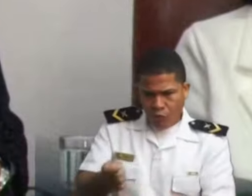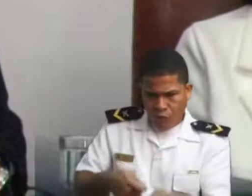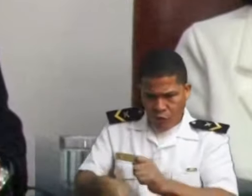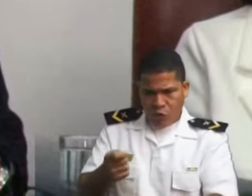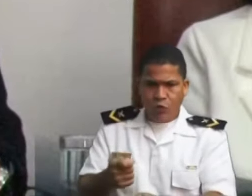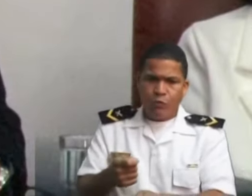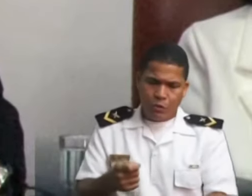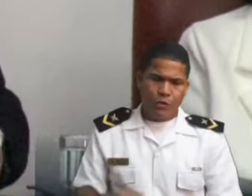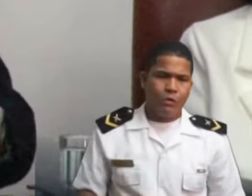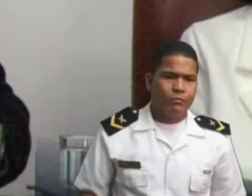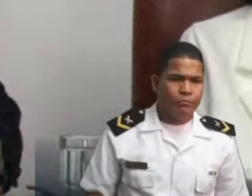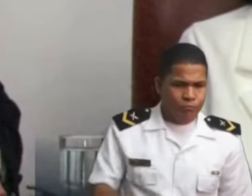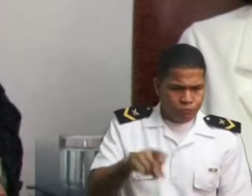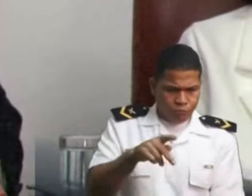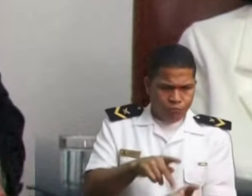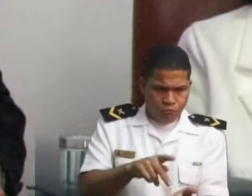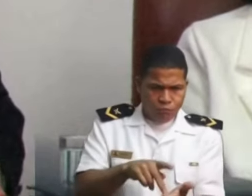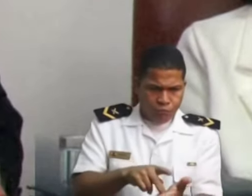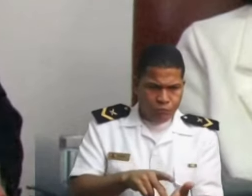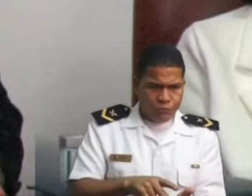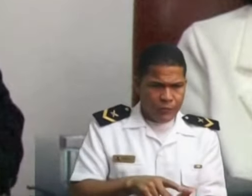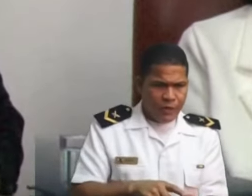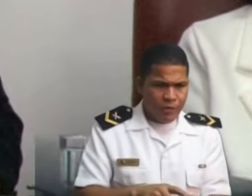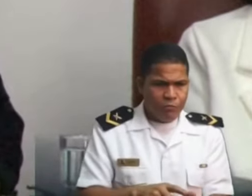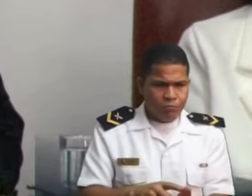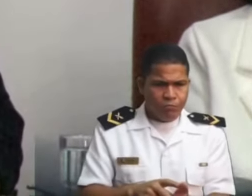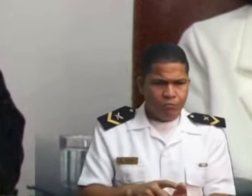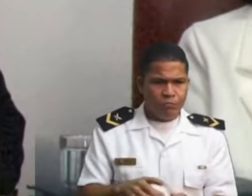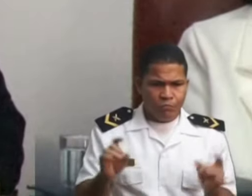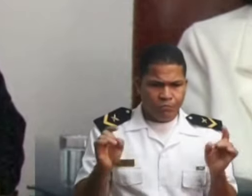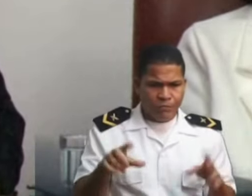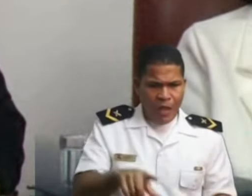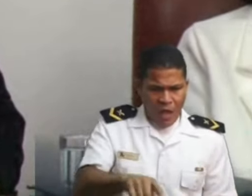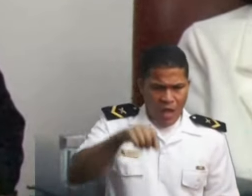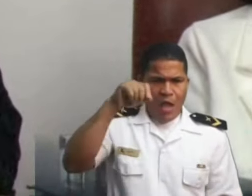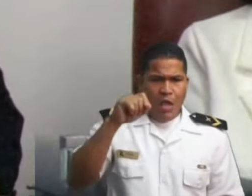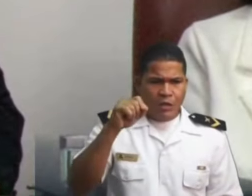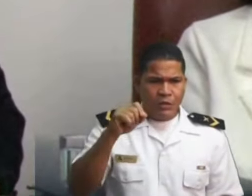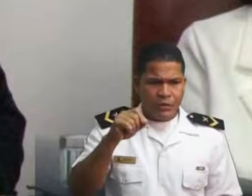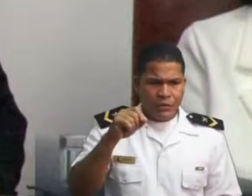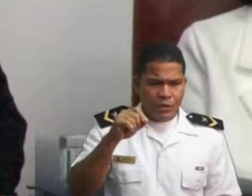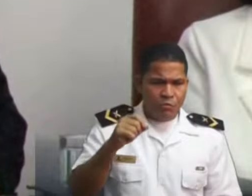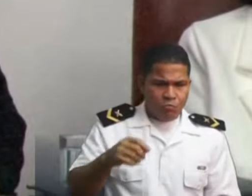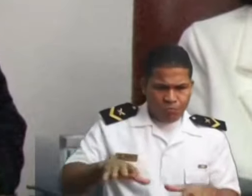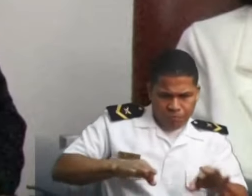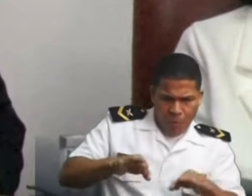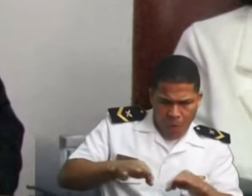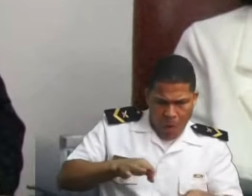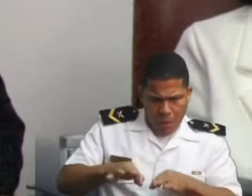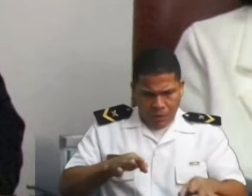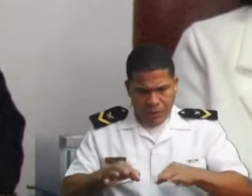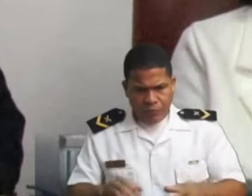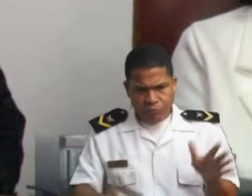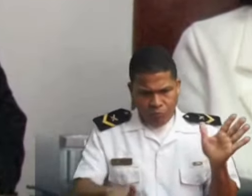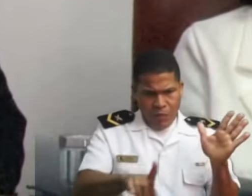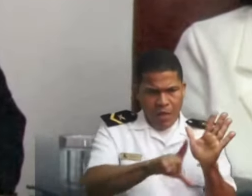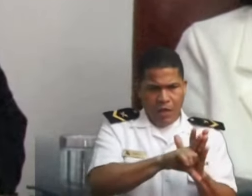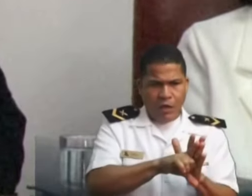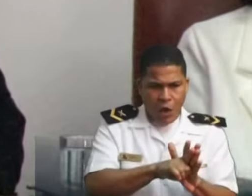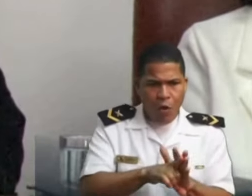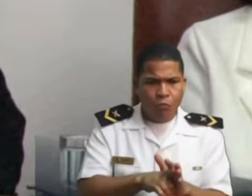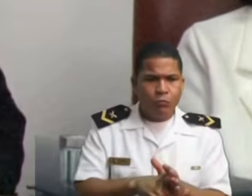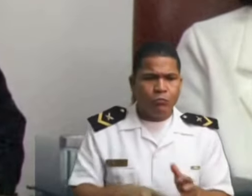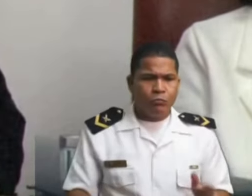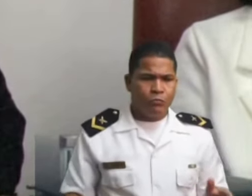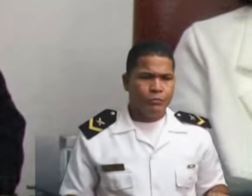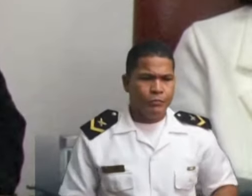Neste caso, ressaltam-se os procedimentos que asseguram a legitimidade dos proprietários e armadores e a